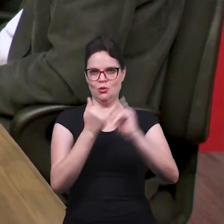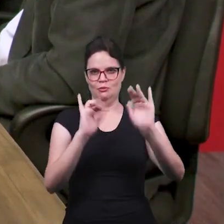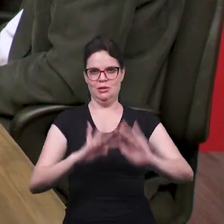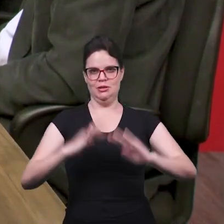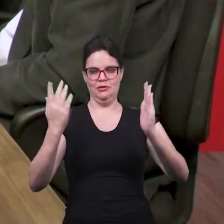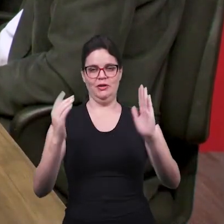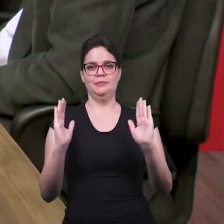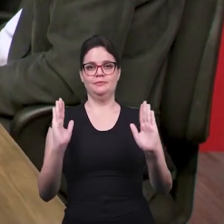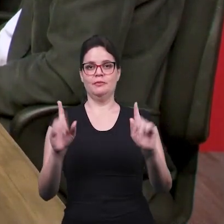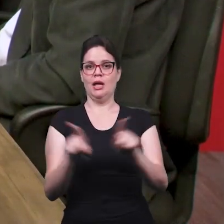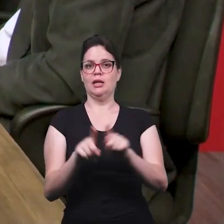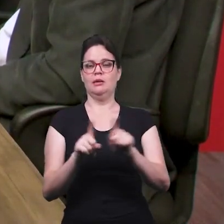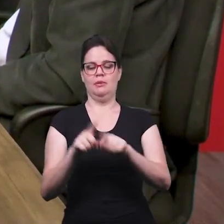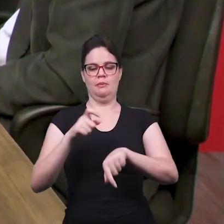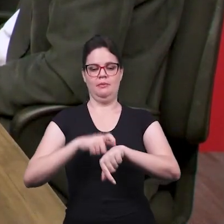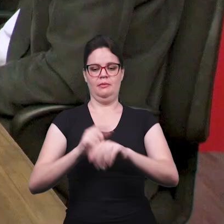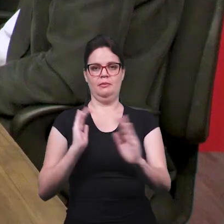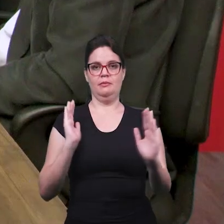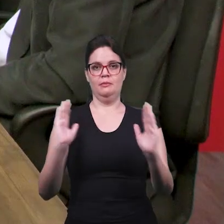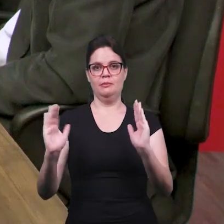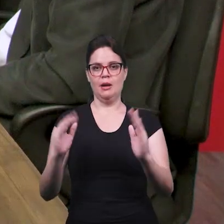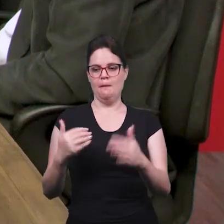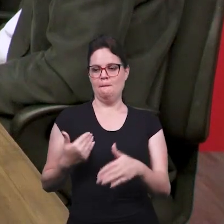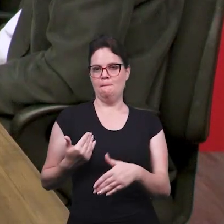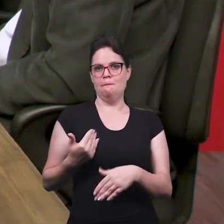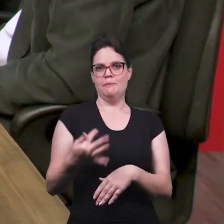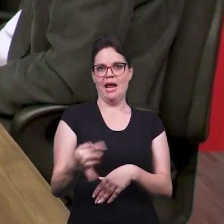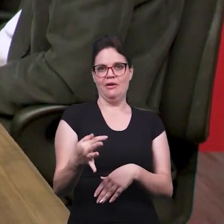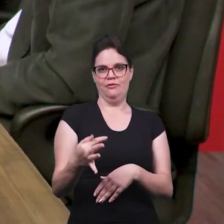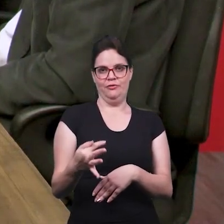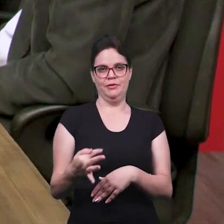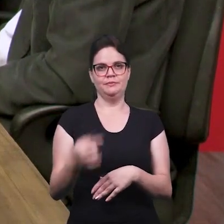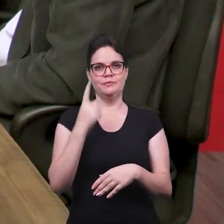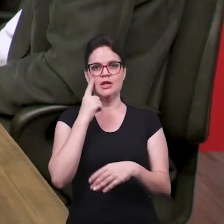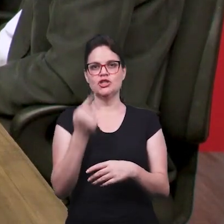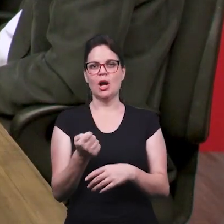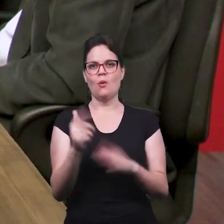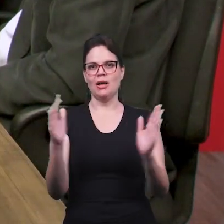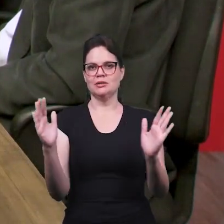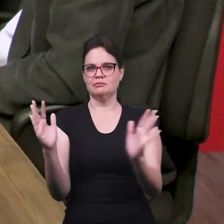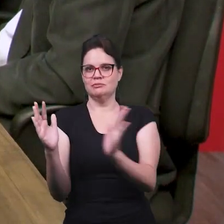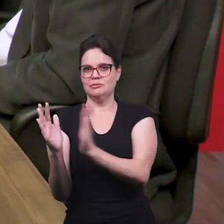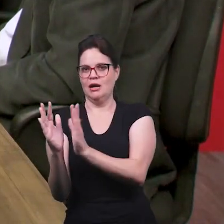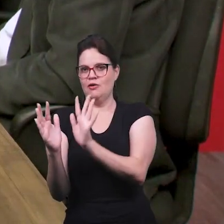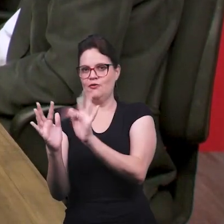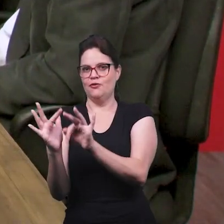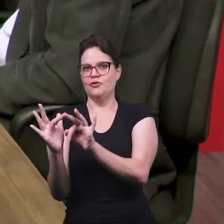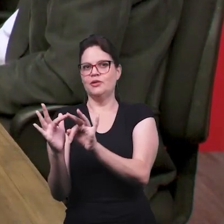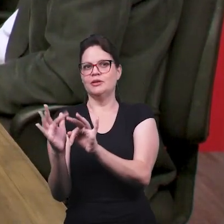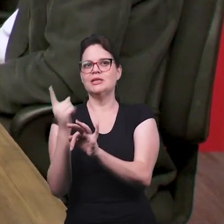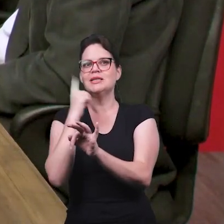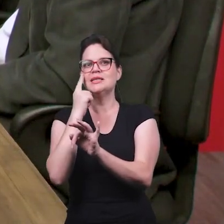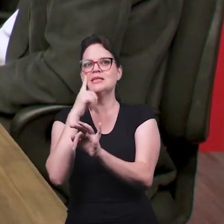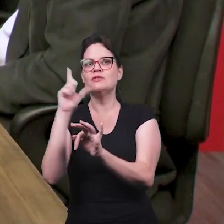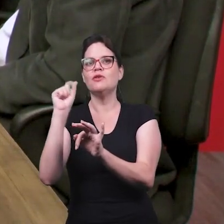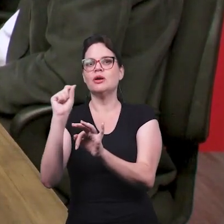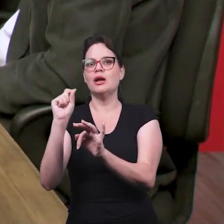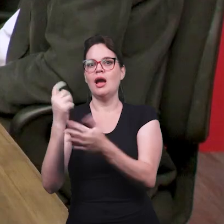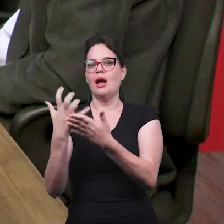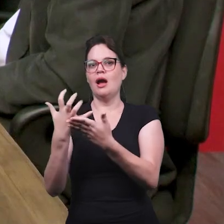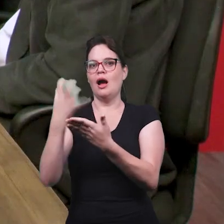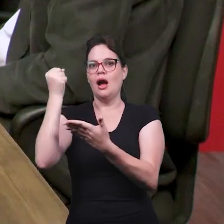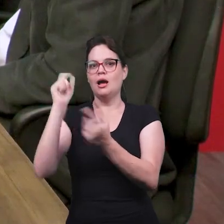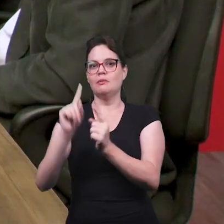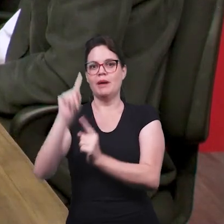vivendo. Nós estamos no finalzinho desse momento, que é ali já o momento do arrebatamento. Repara que a seta do arrebatamento é para cima, ou